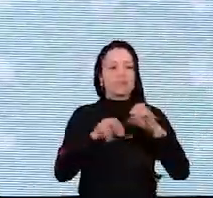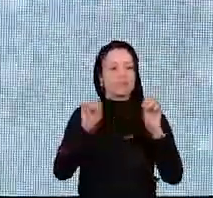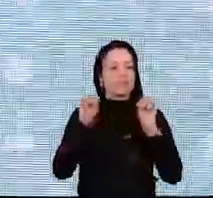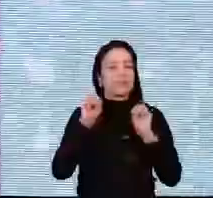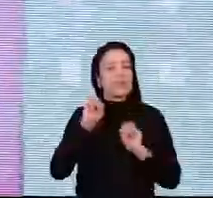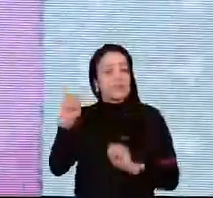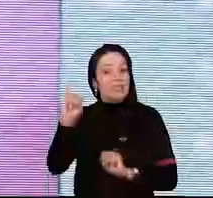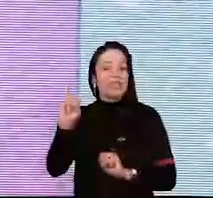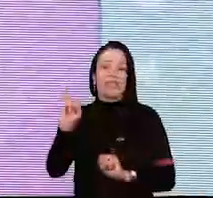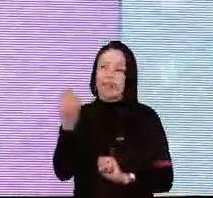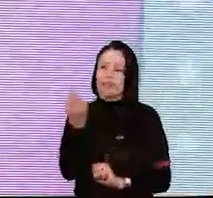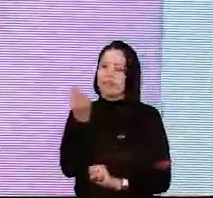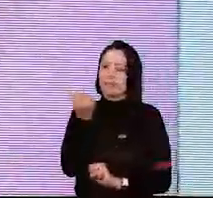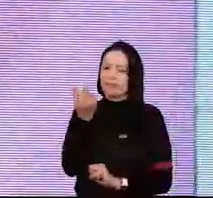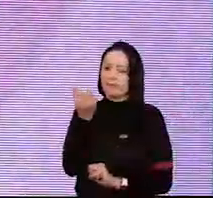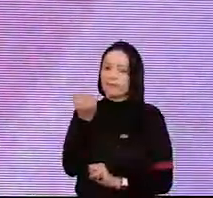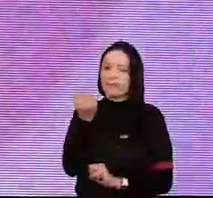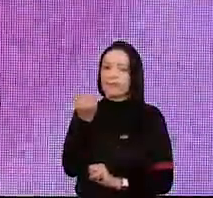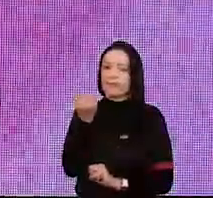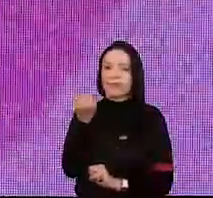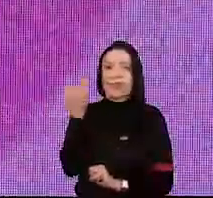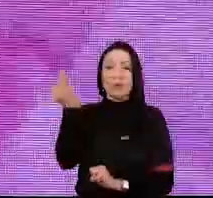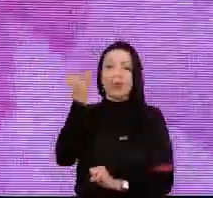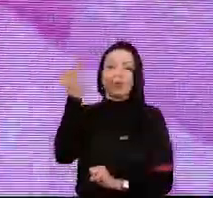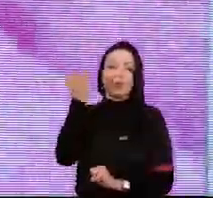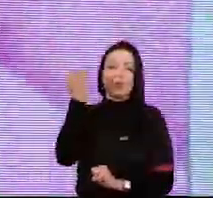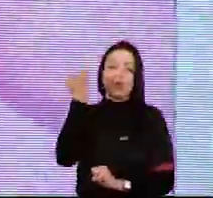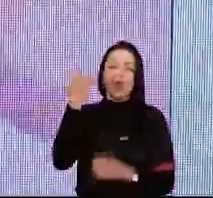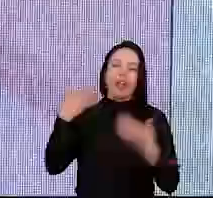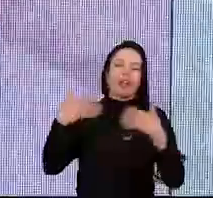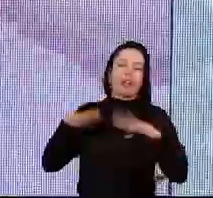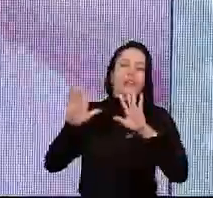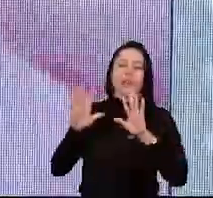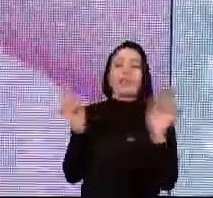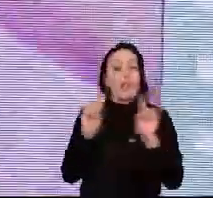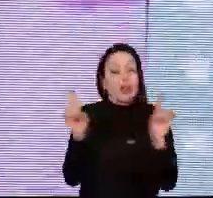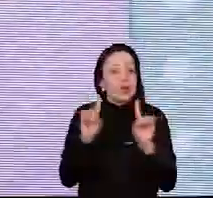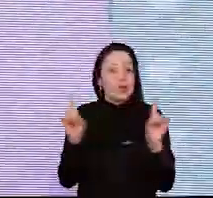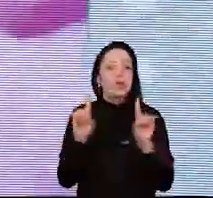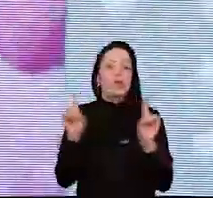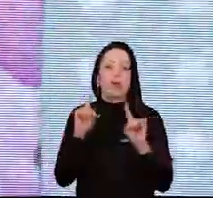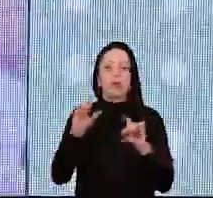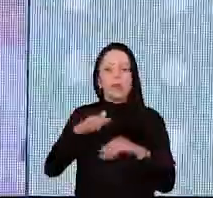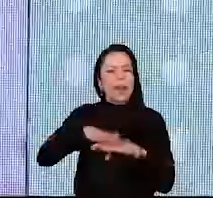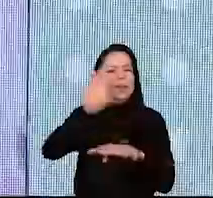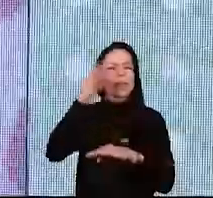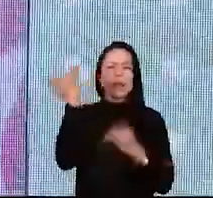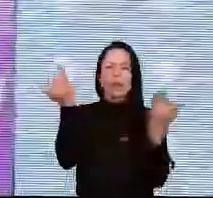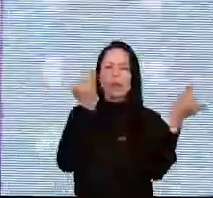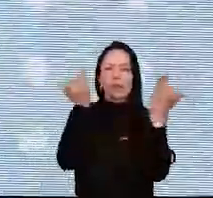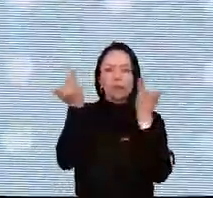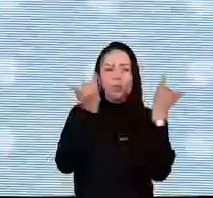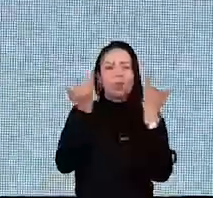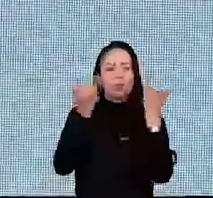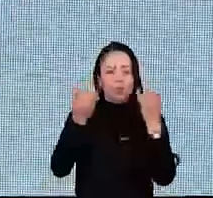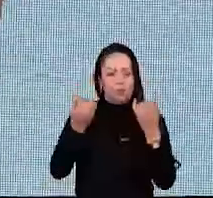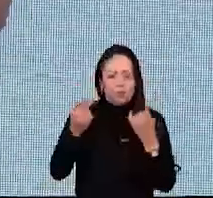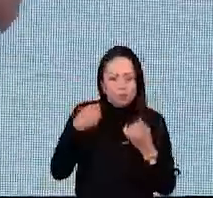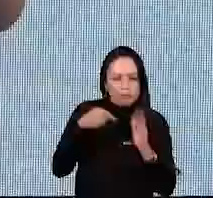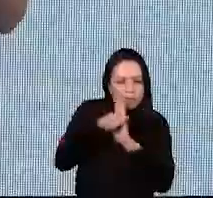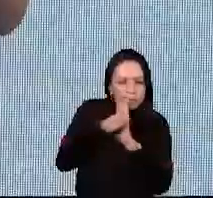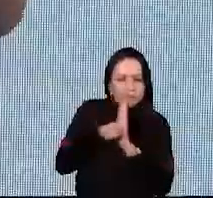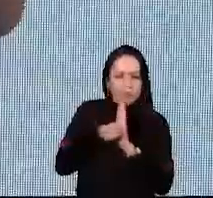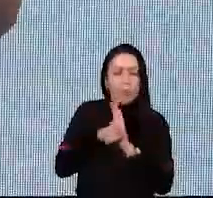uma situação monetária. Não que eu ache que tem que abrir mão. Eu acho que, assim, quanto mais informação a gente puder trazer sobre esse animal